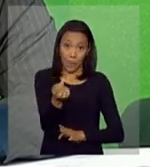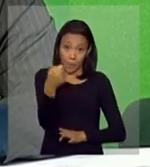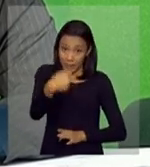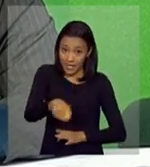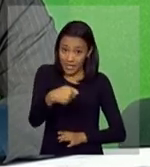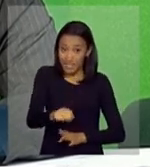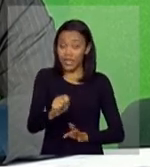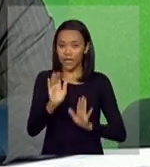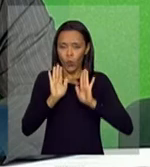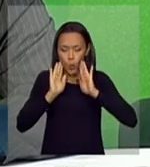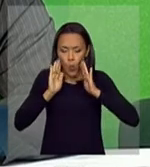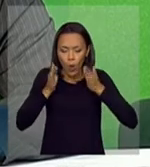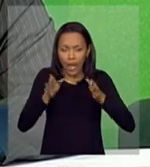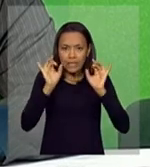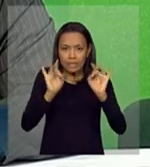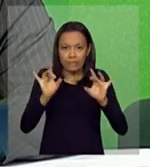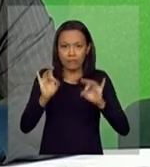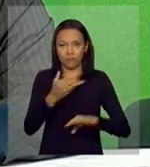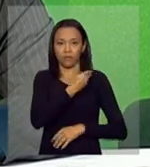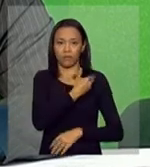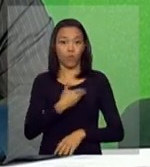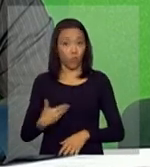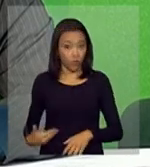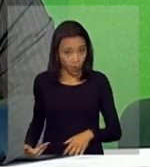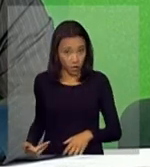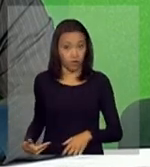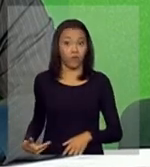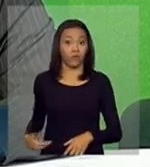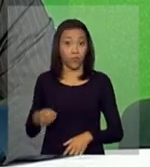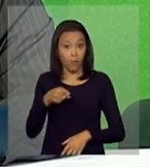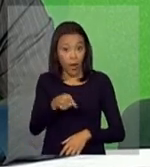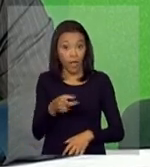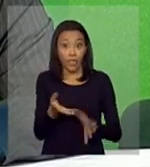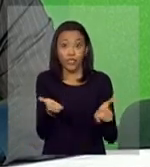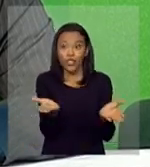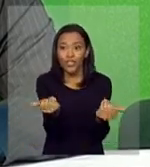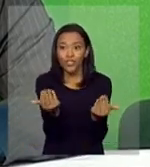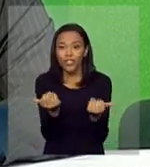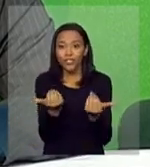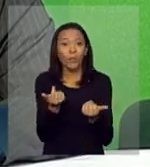né, do governo para a atração de investimento